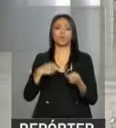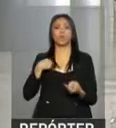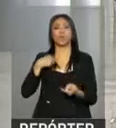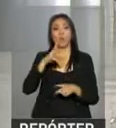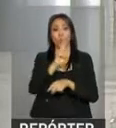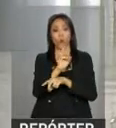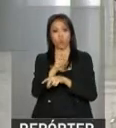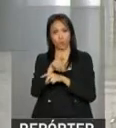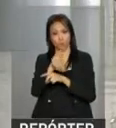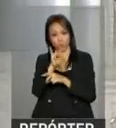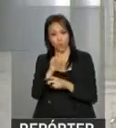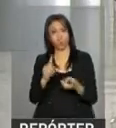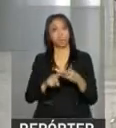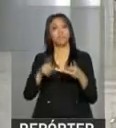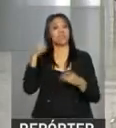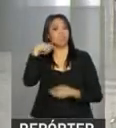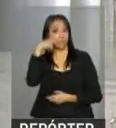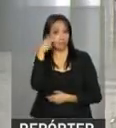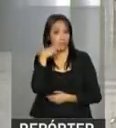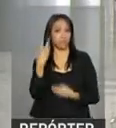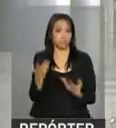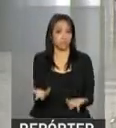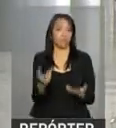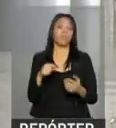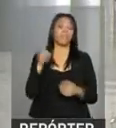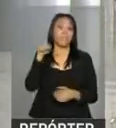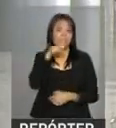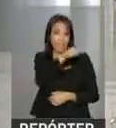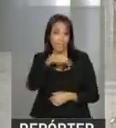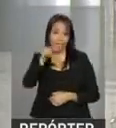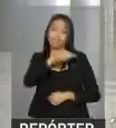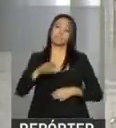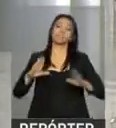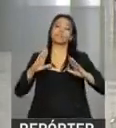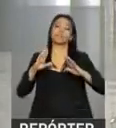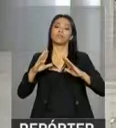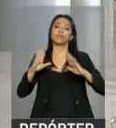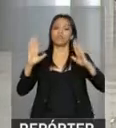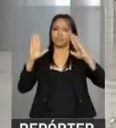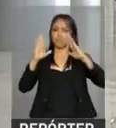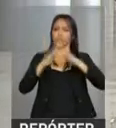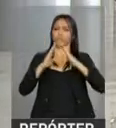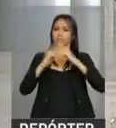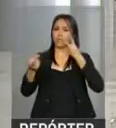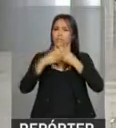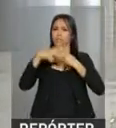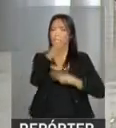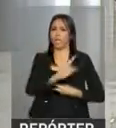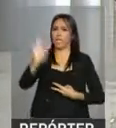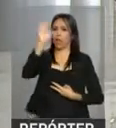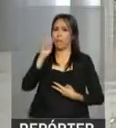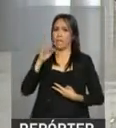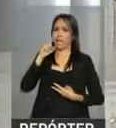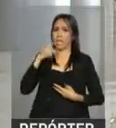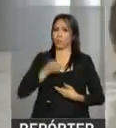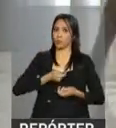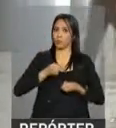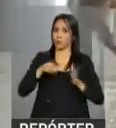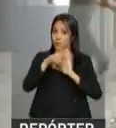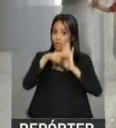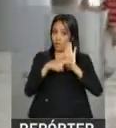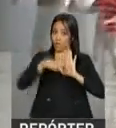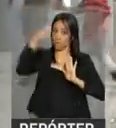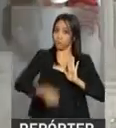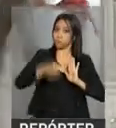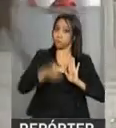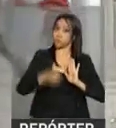Rio Grande do Norte. Nessas penitenciárias federais, o controle ele é mais rígido. Os presos mais perigosos do país são transferidos